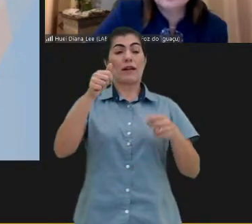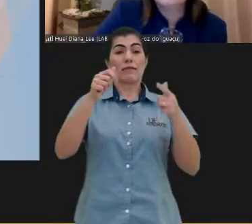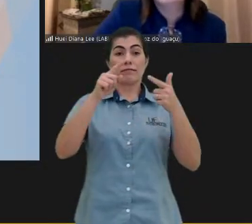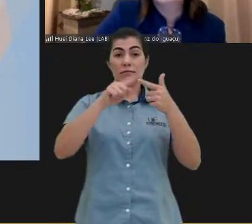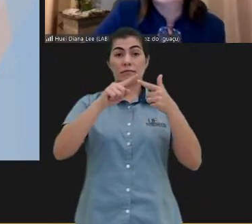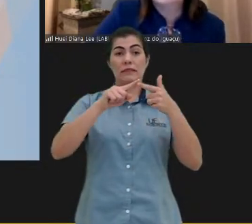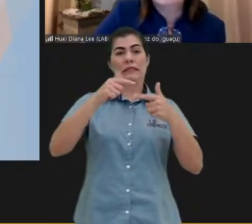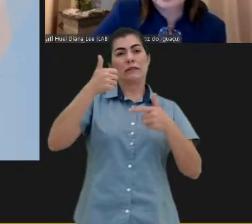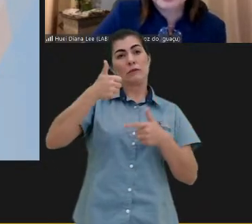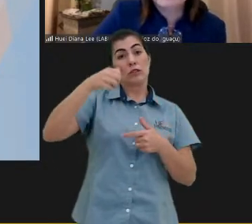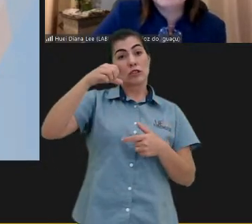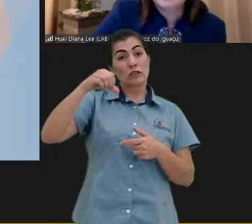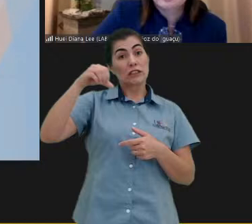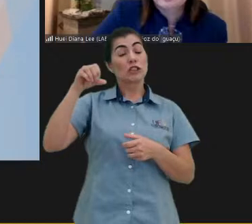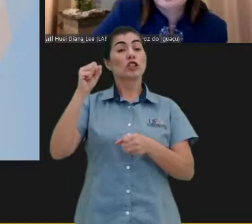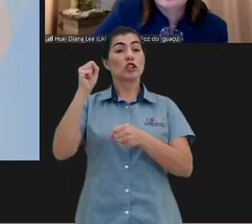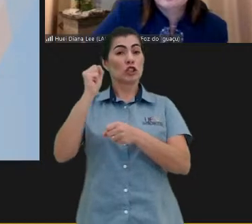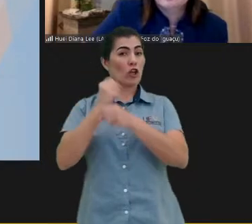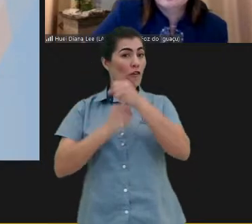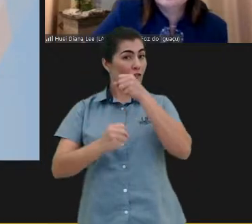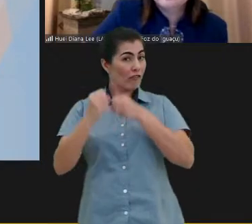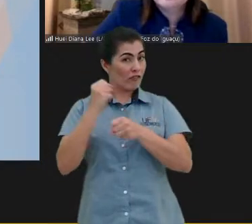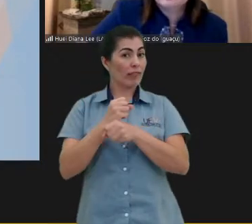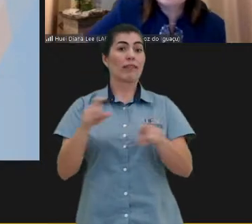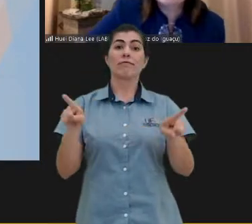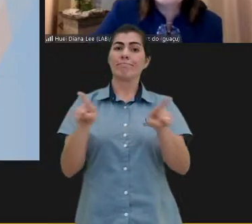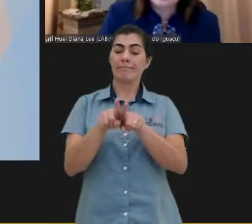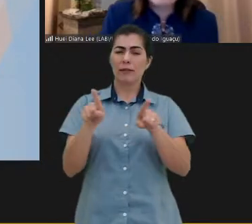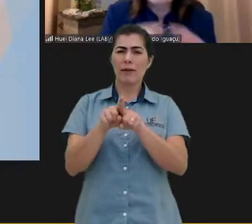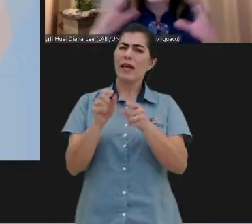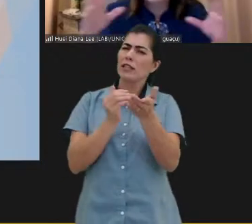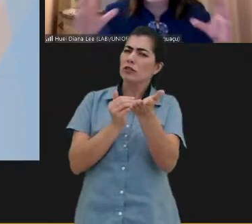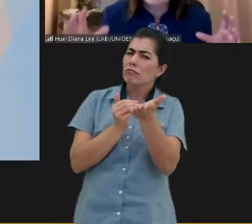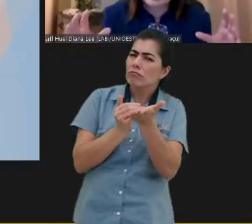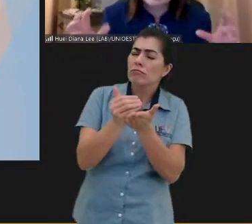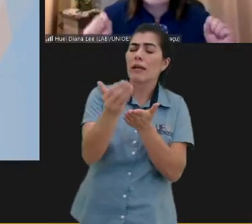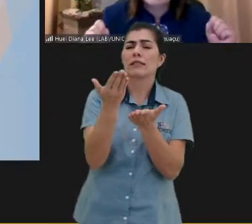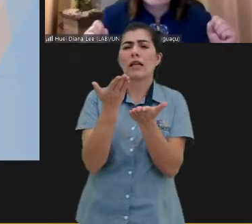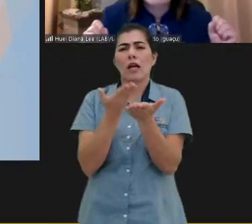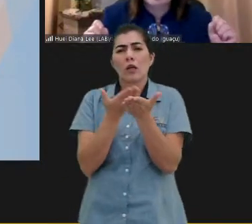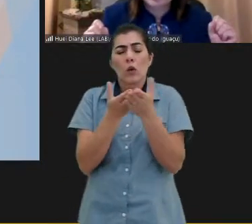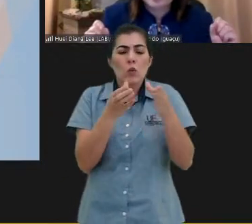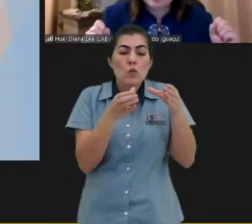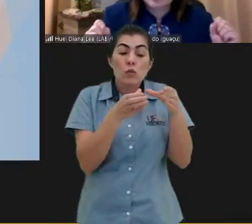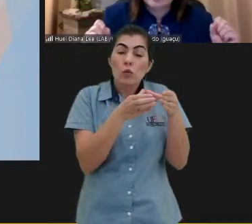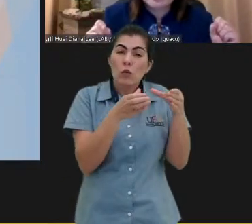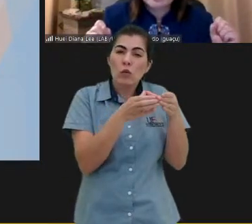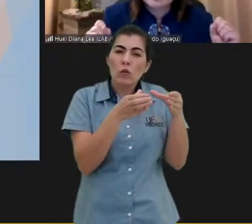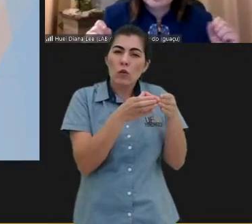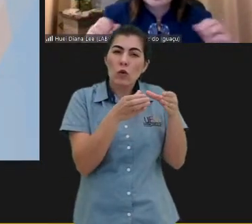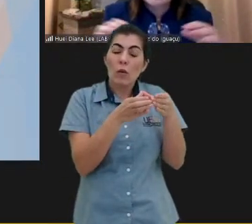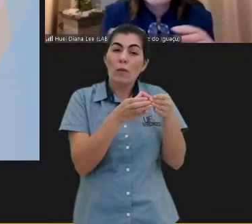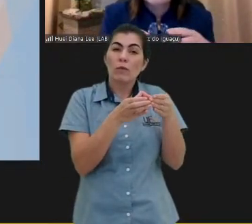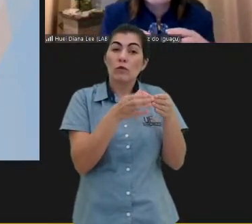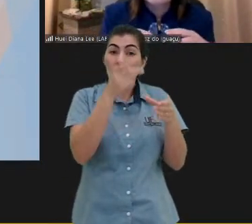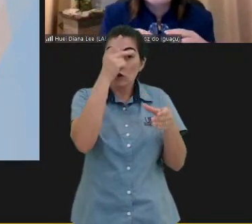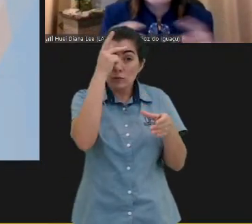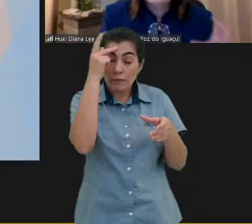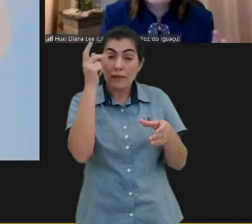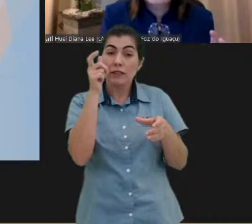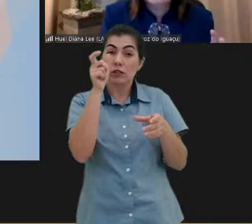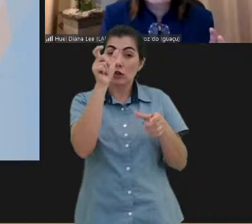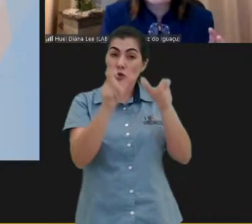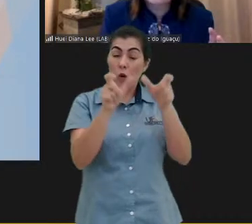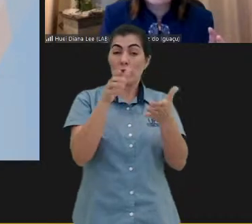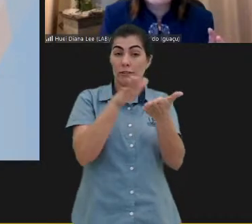de 1990 também, eles começaram a estudar um grupo de consumidores, e